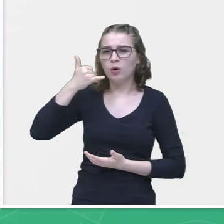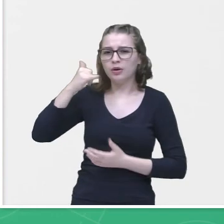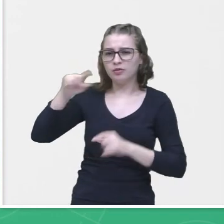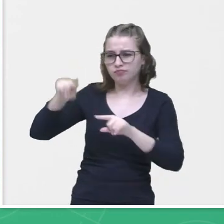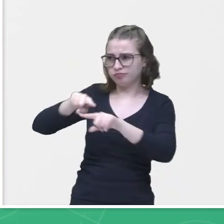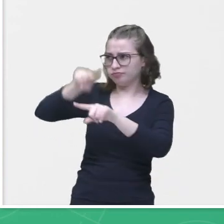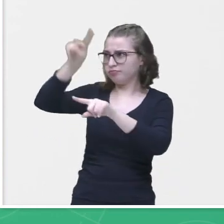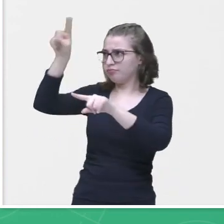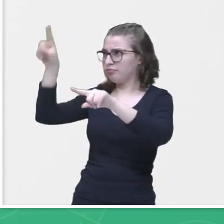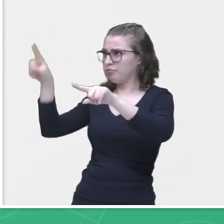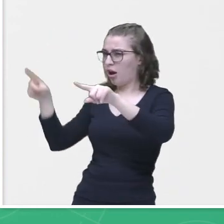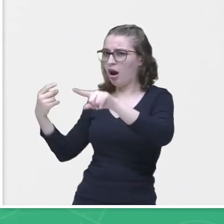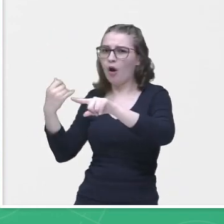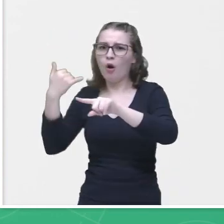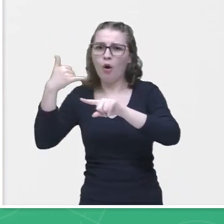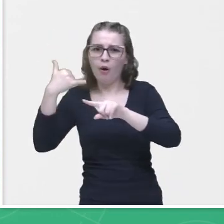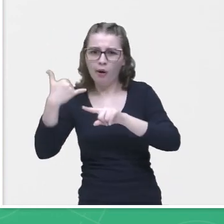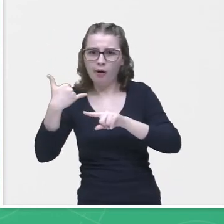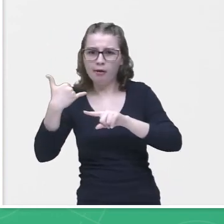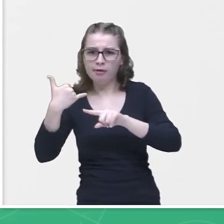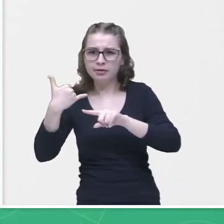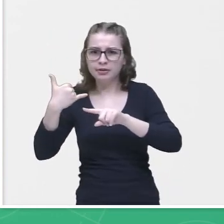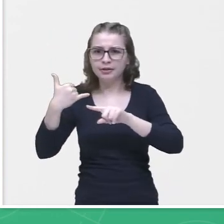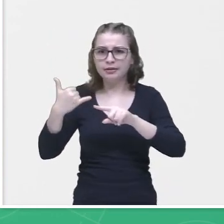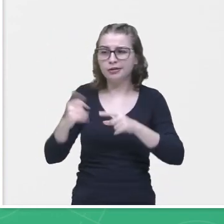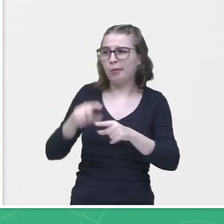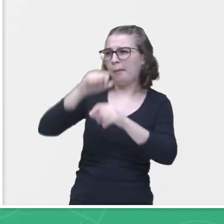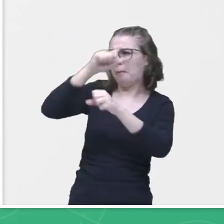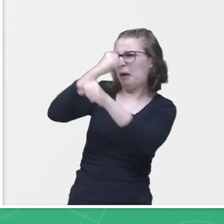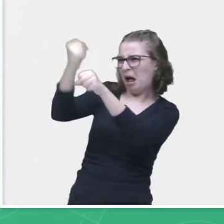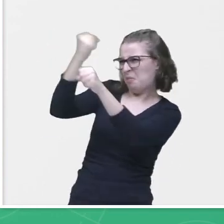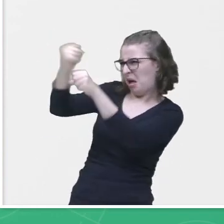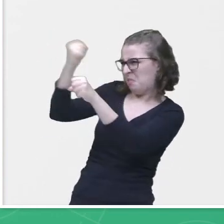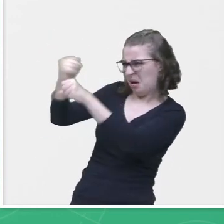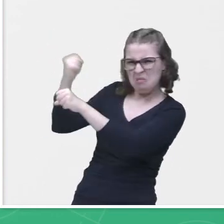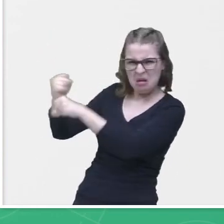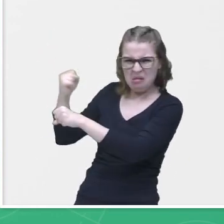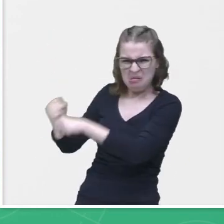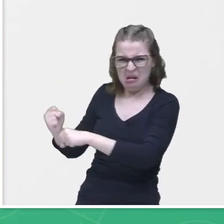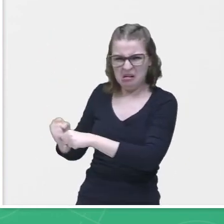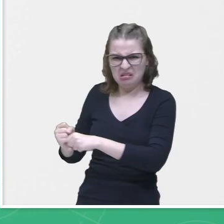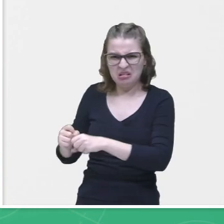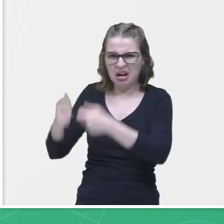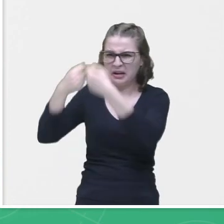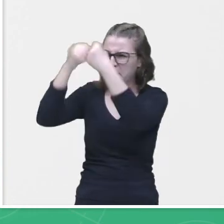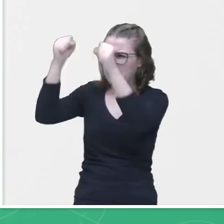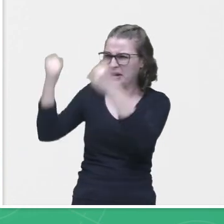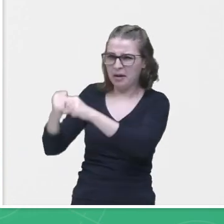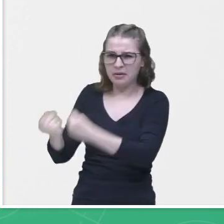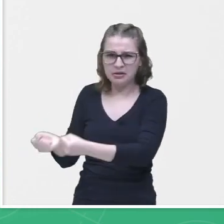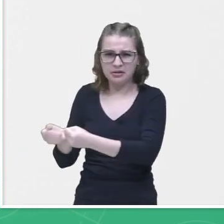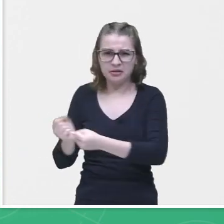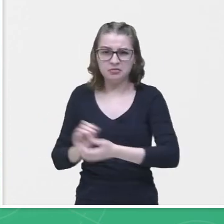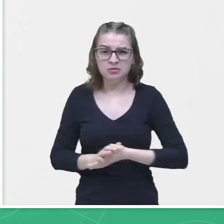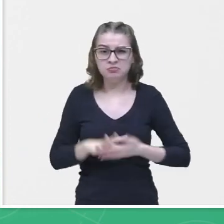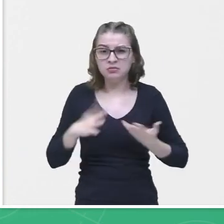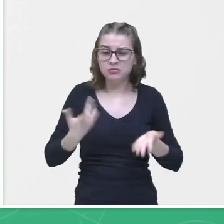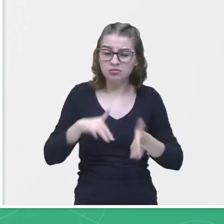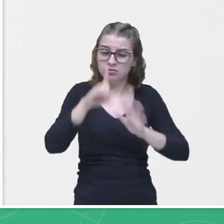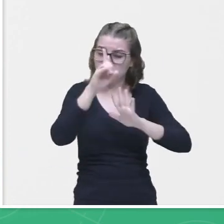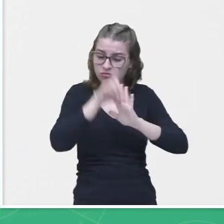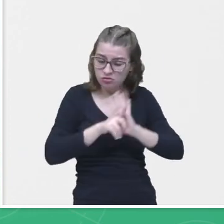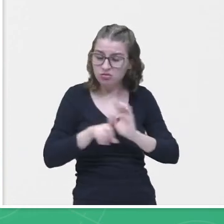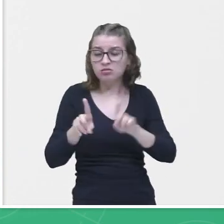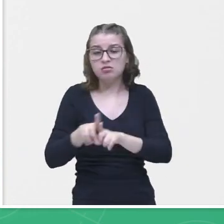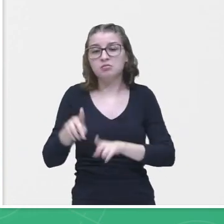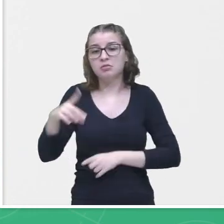ali nas cidades, hoje já temos outro recurso de comunicação. Então, o que acontece? São direitos e deveres, então